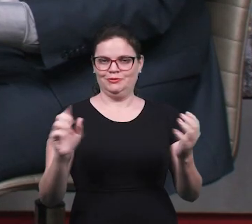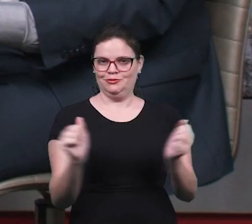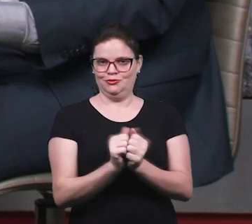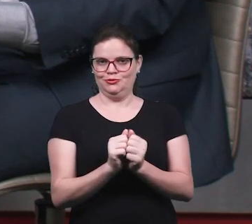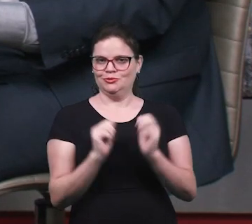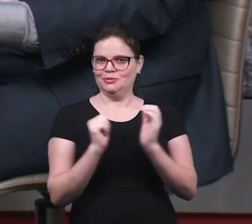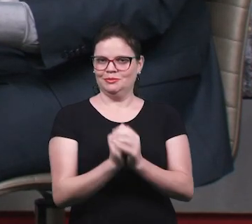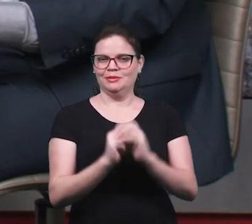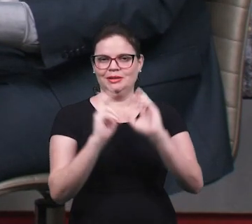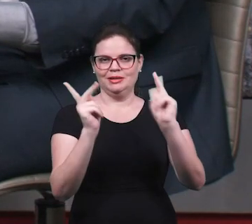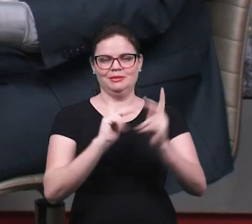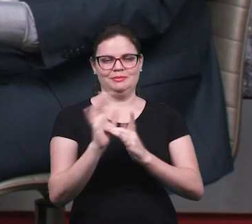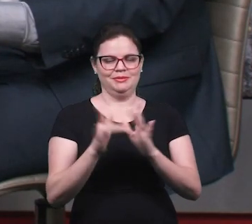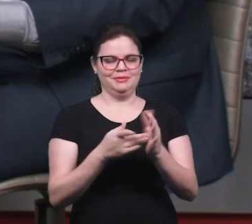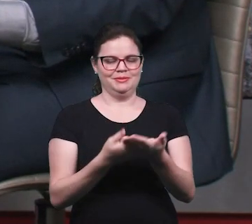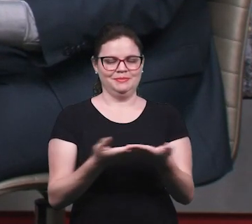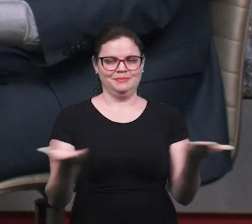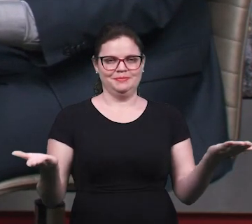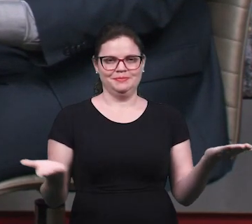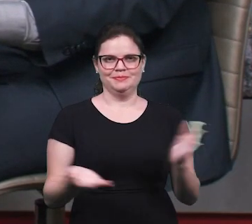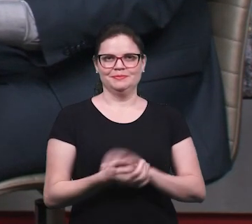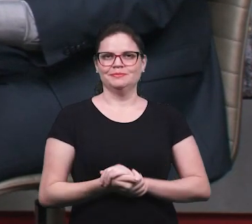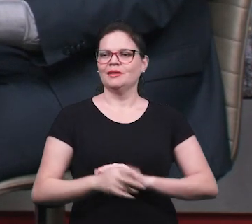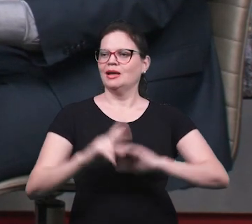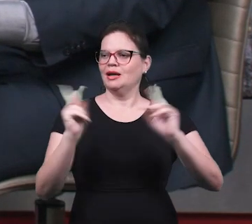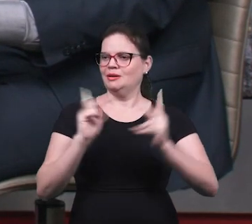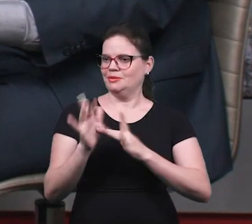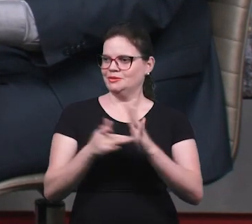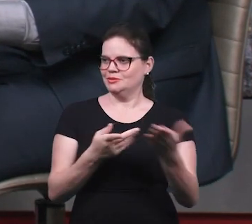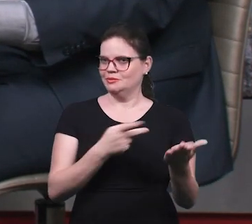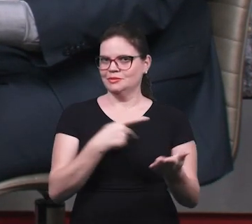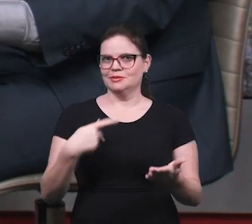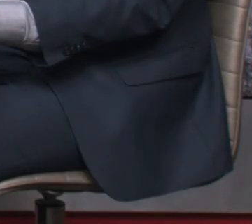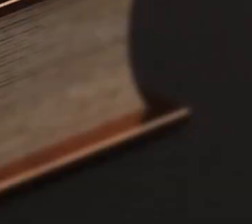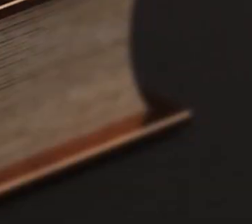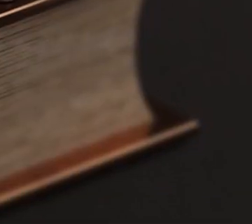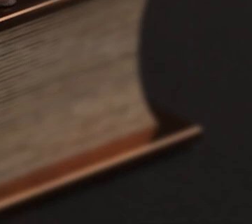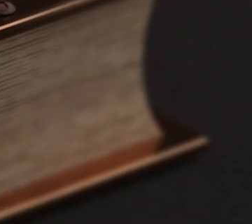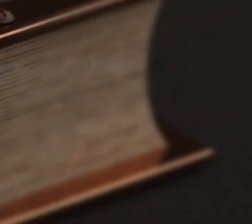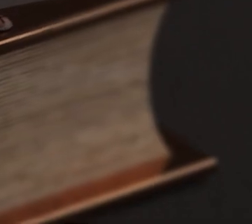juntos. Amém? A paz do Senhor Jesus a todos. Paz do Senhor, pastor. Paz do Senhor.